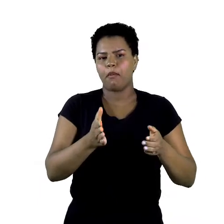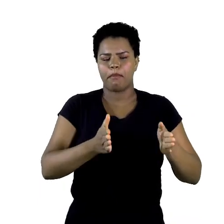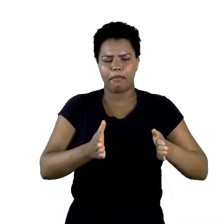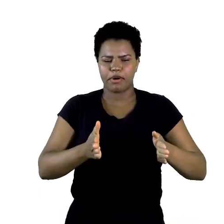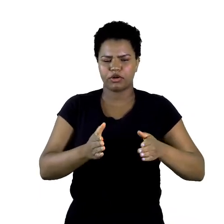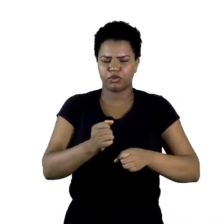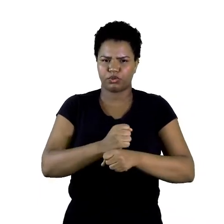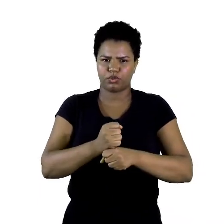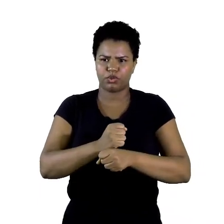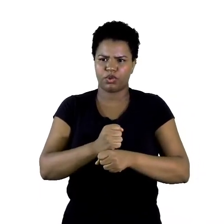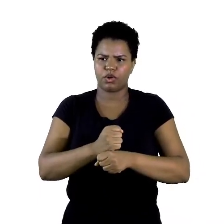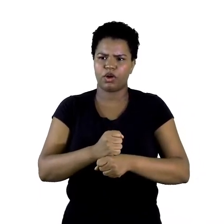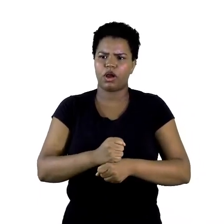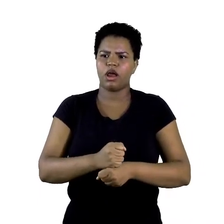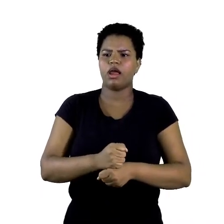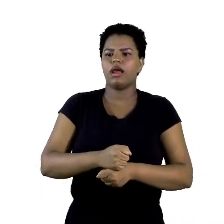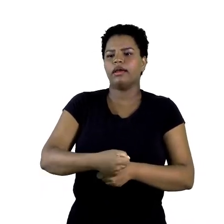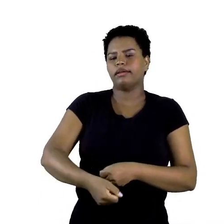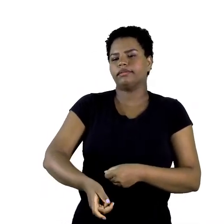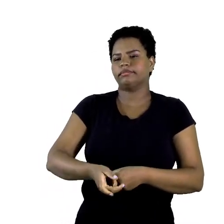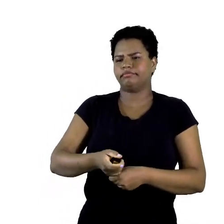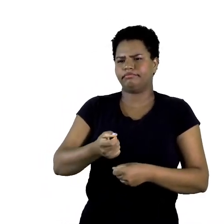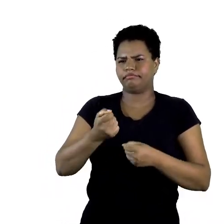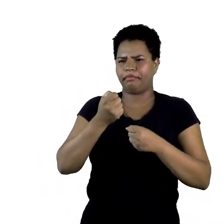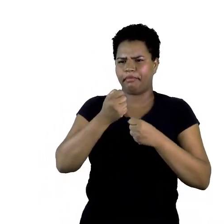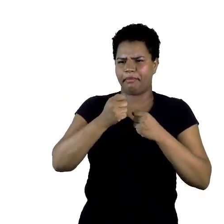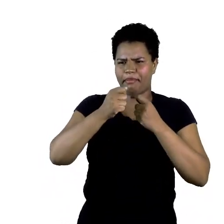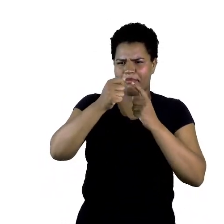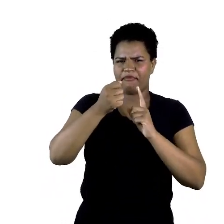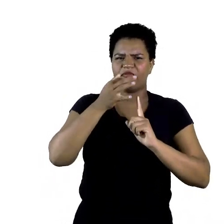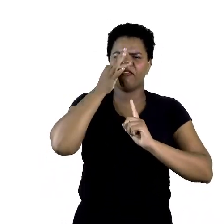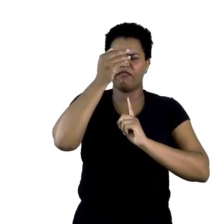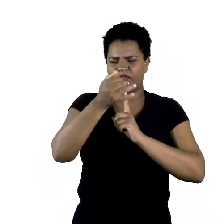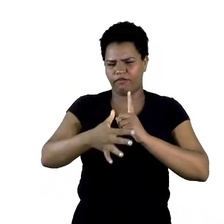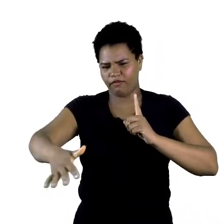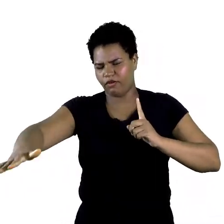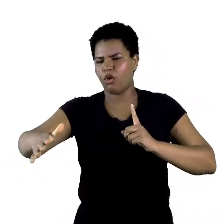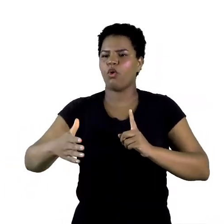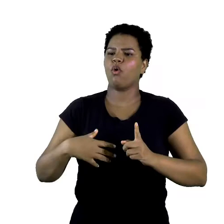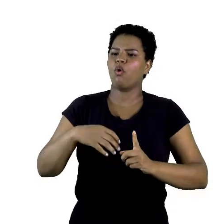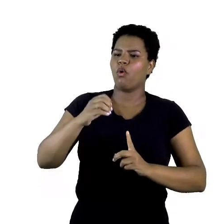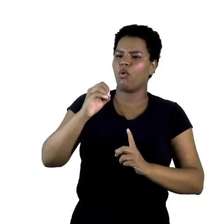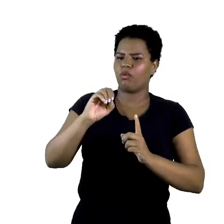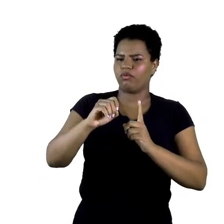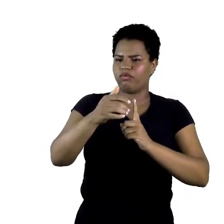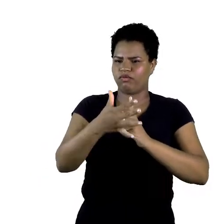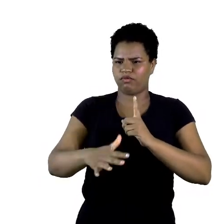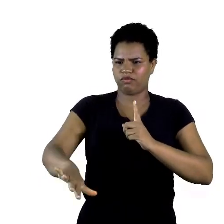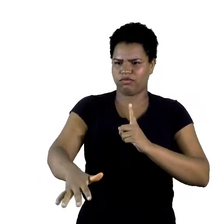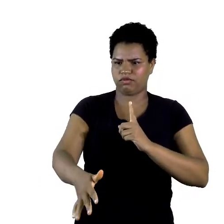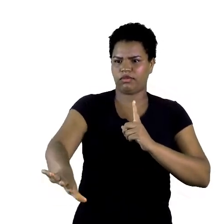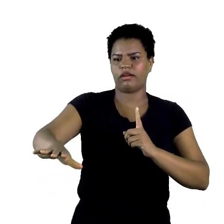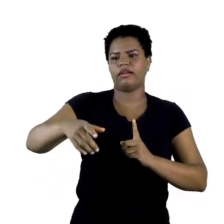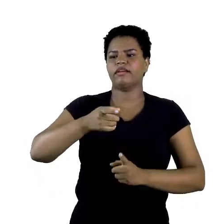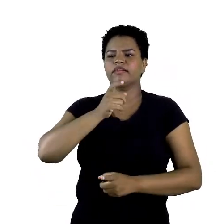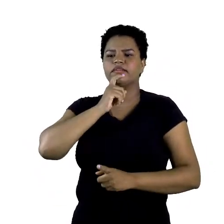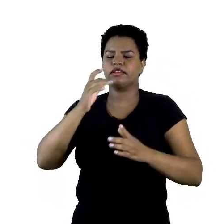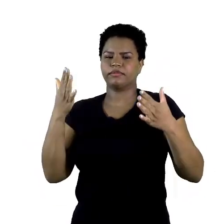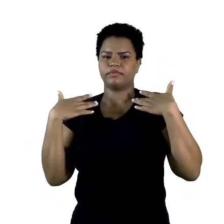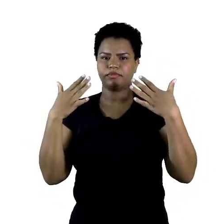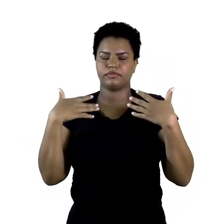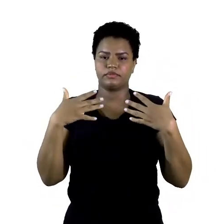primavera, outono e inverno, variam de acordo com a posição orbital do planeta em relação